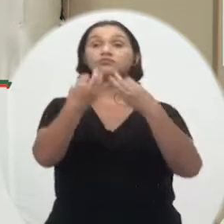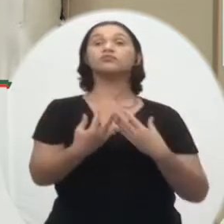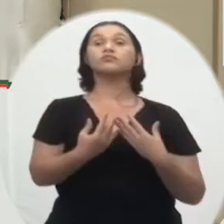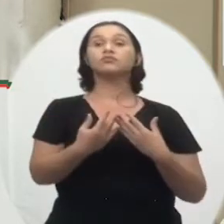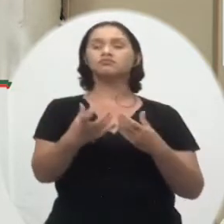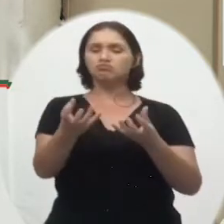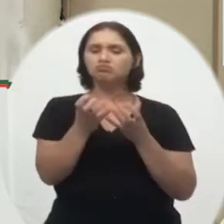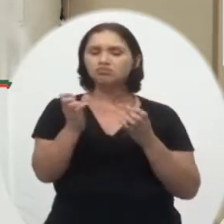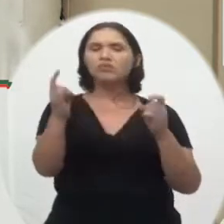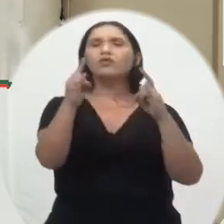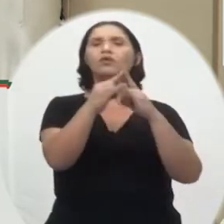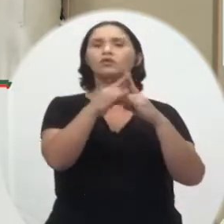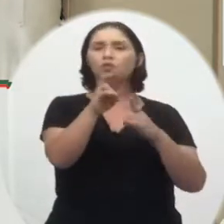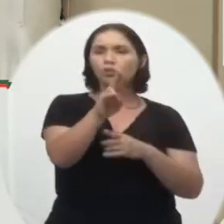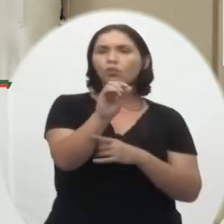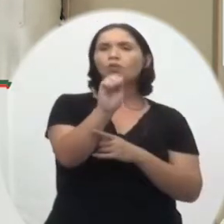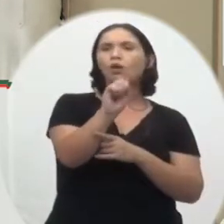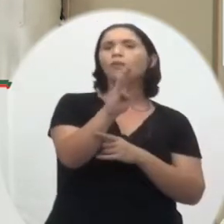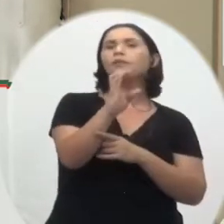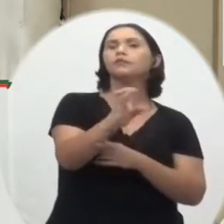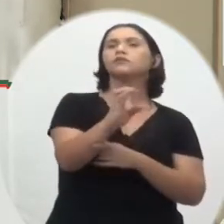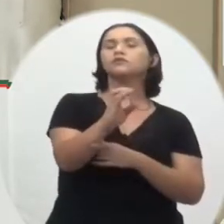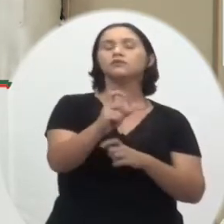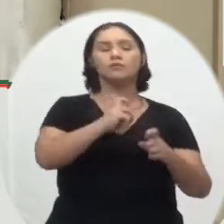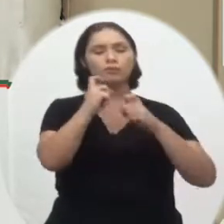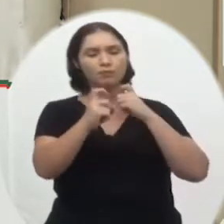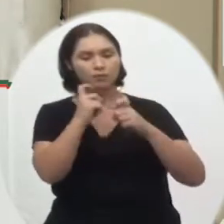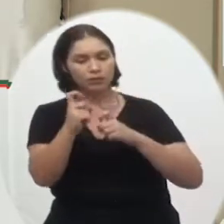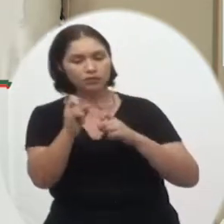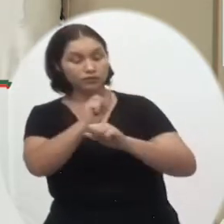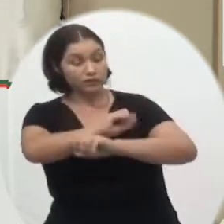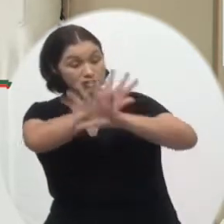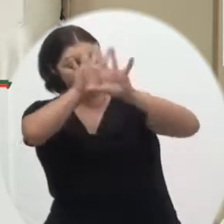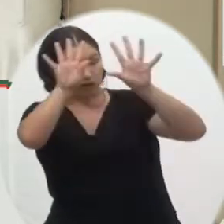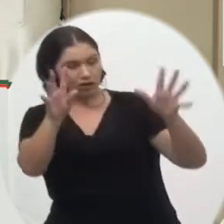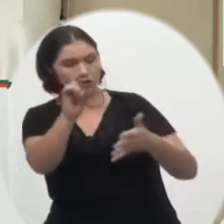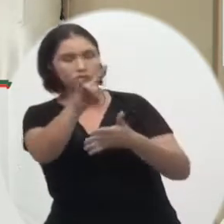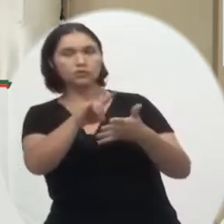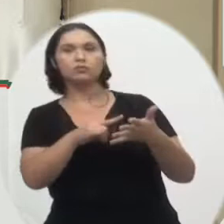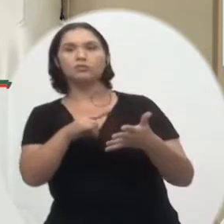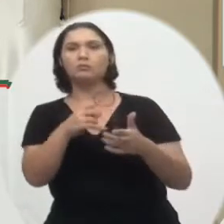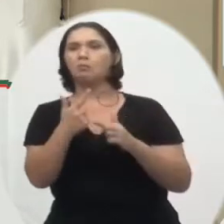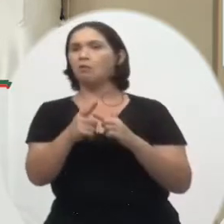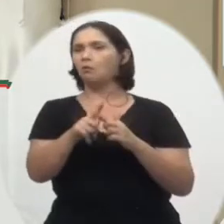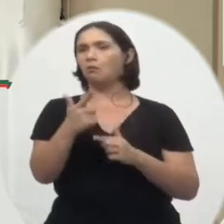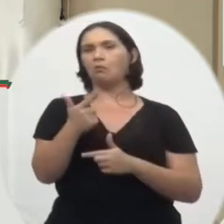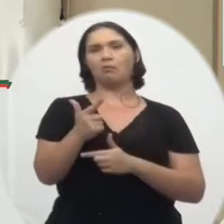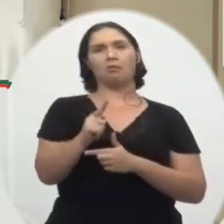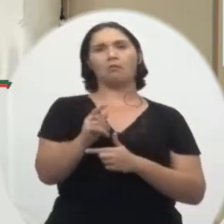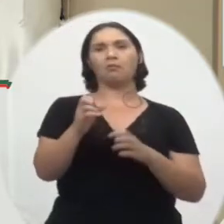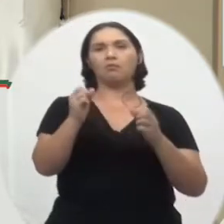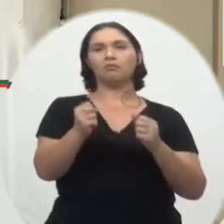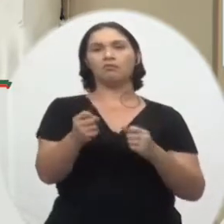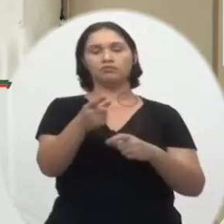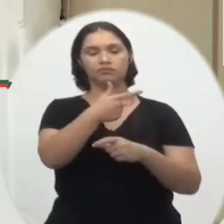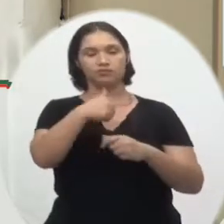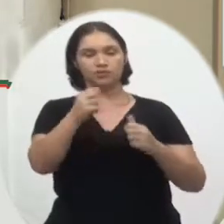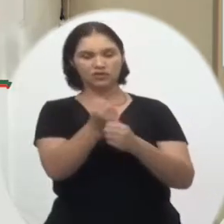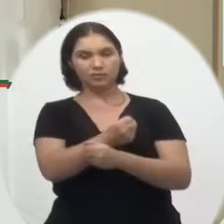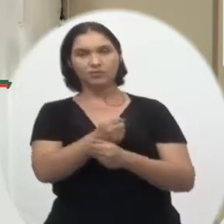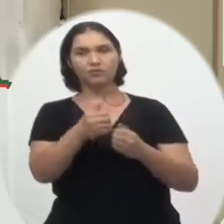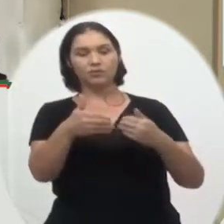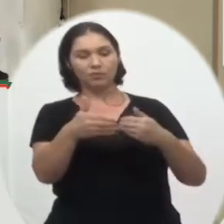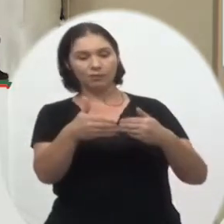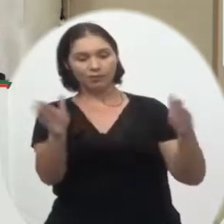na instituição OABC para tirar as dúvidas da documentação, sem problema nenhum, estamos lá de braços e portas